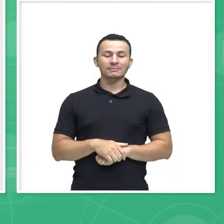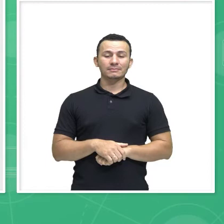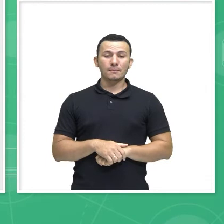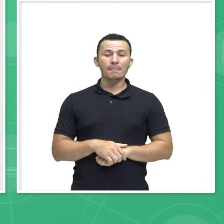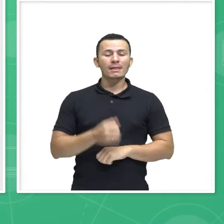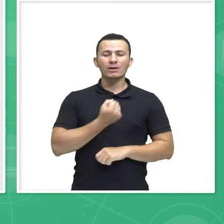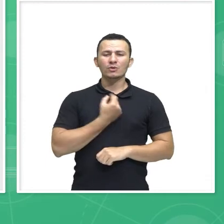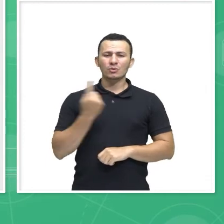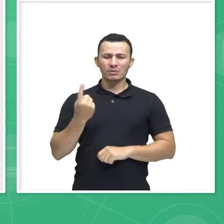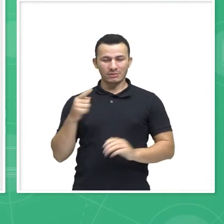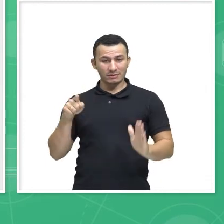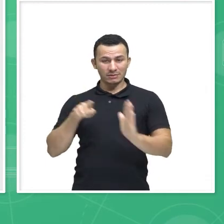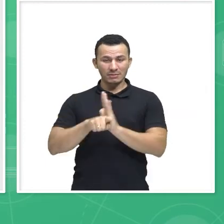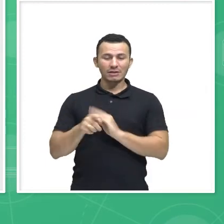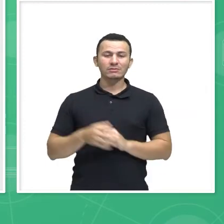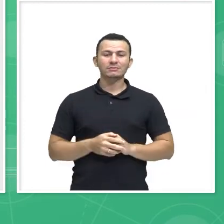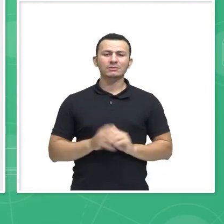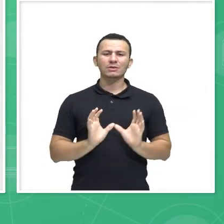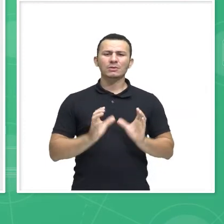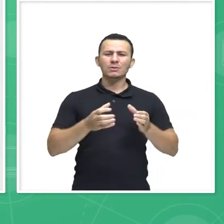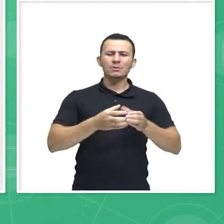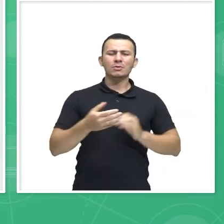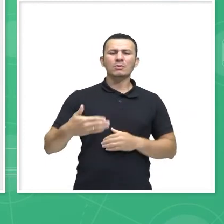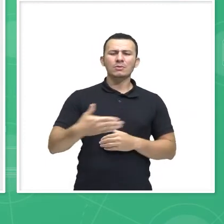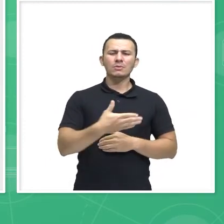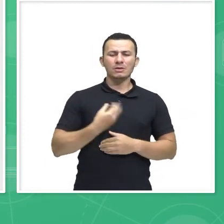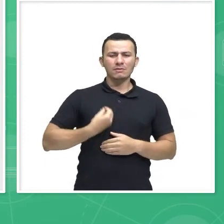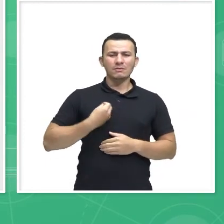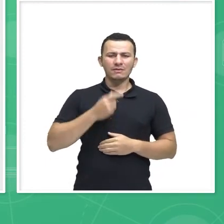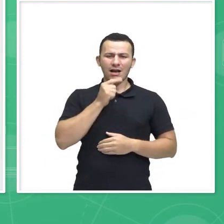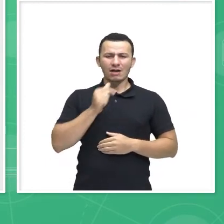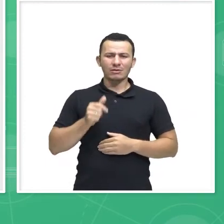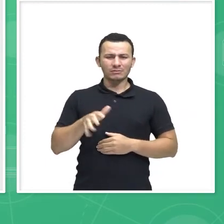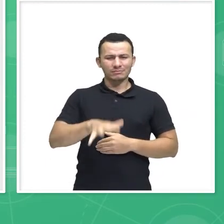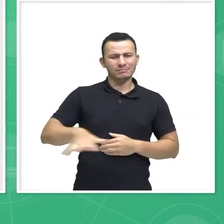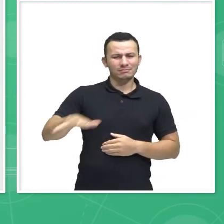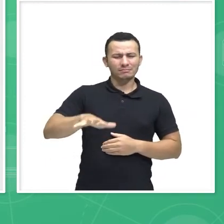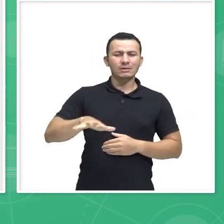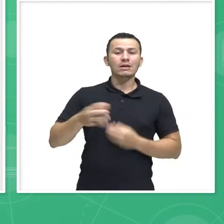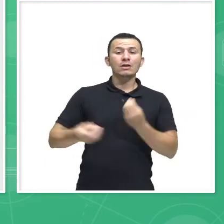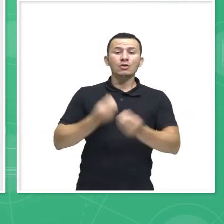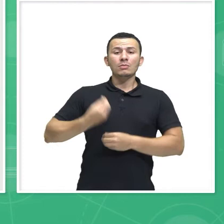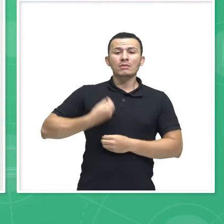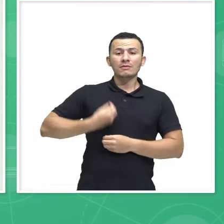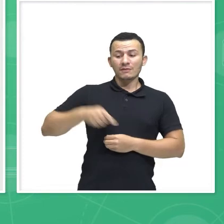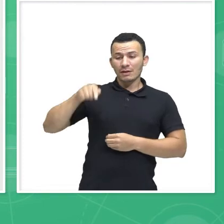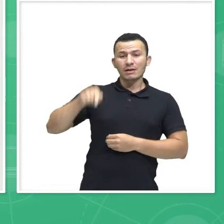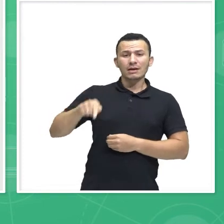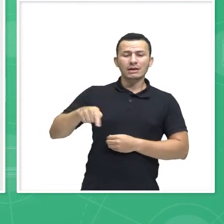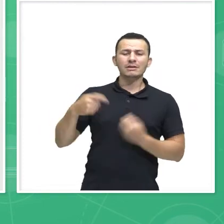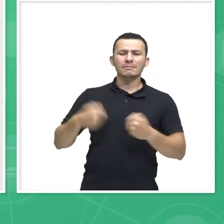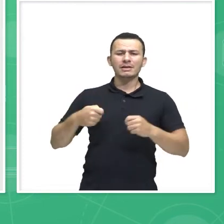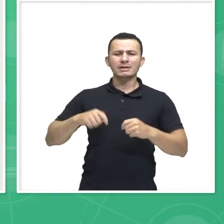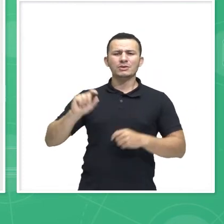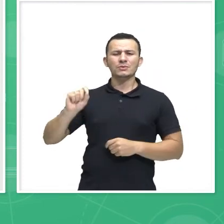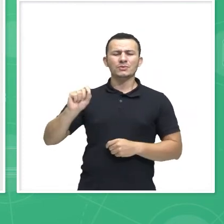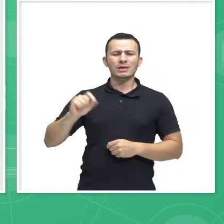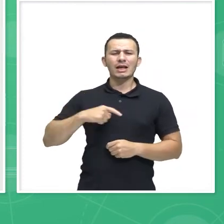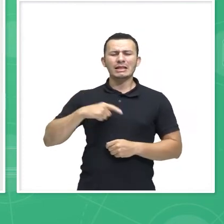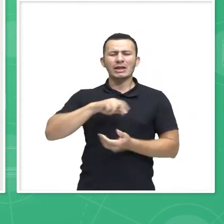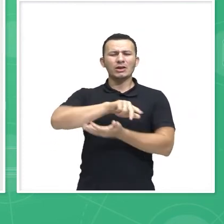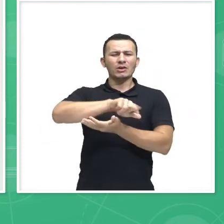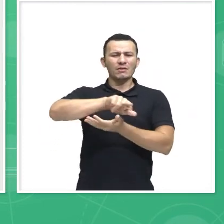questão de número um os peixes vivem em ambientes aquáticos e para sobreviver nesse ambiente contam com uma variedade